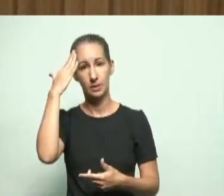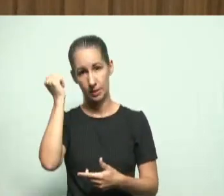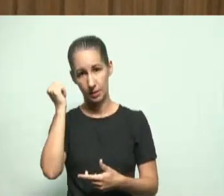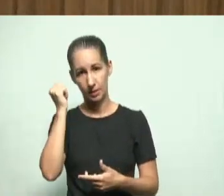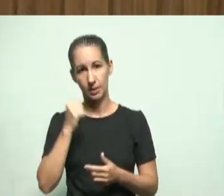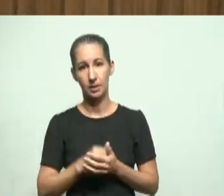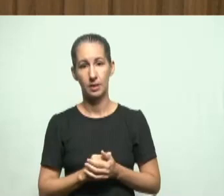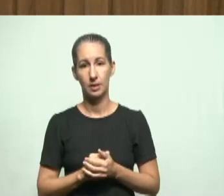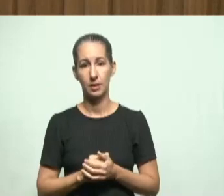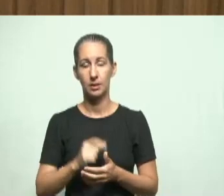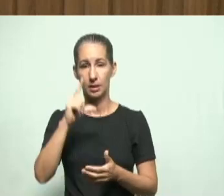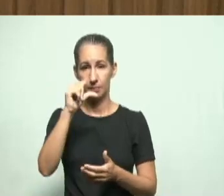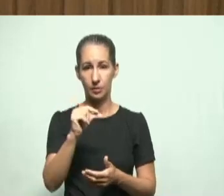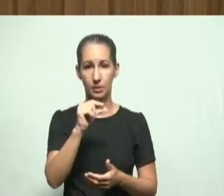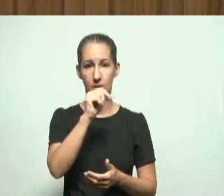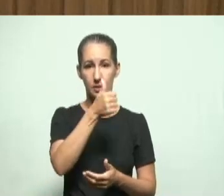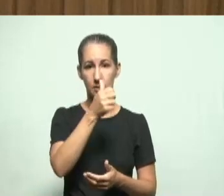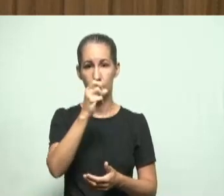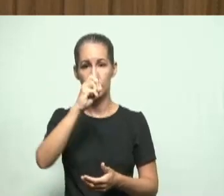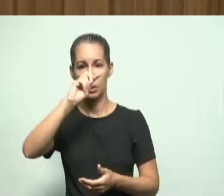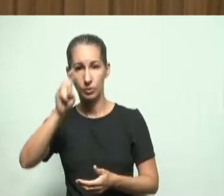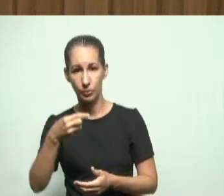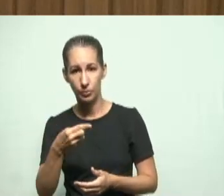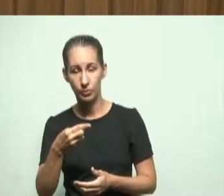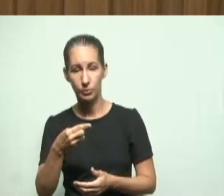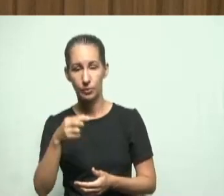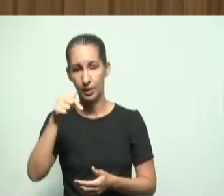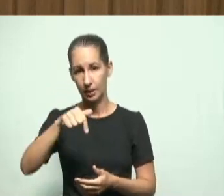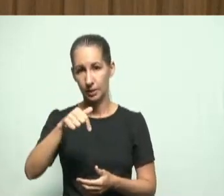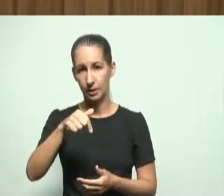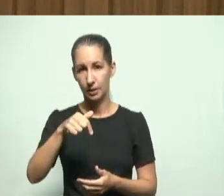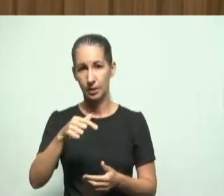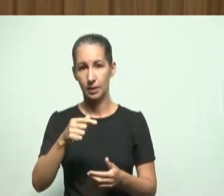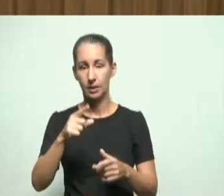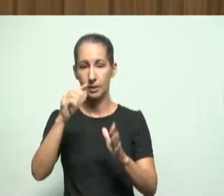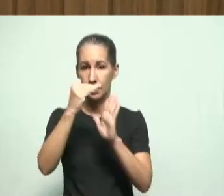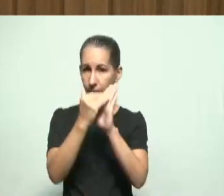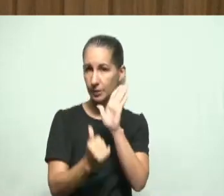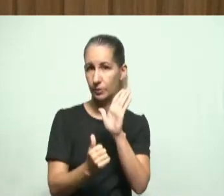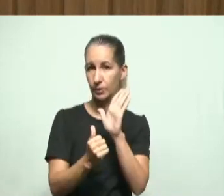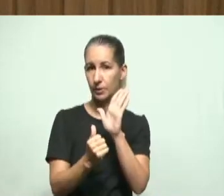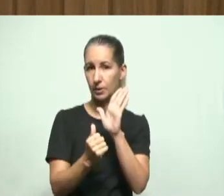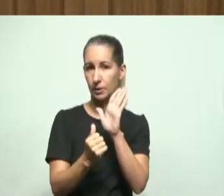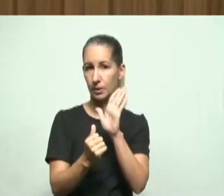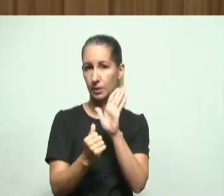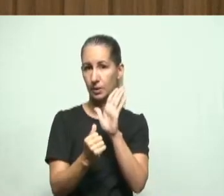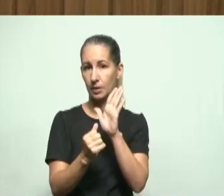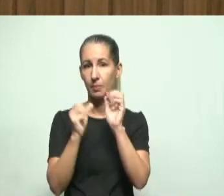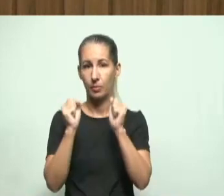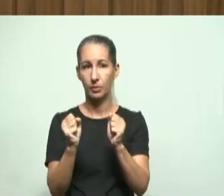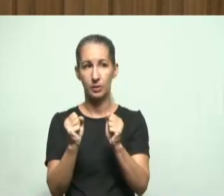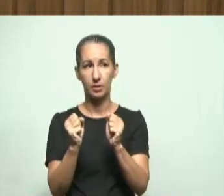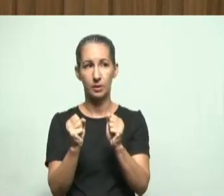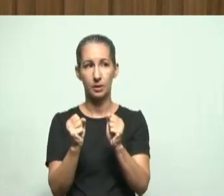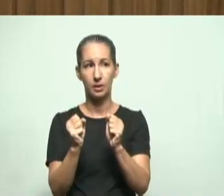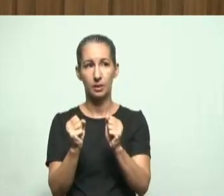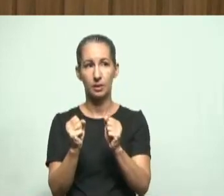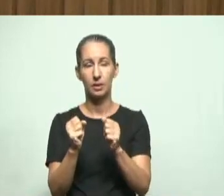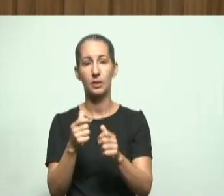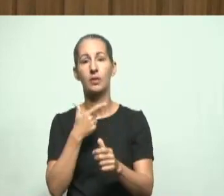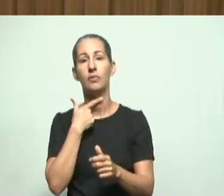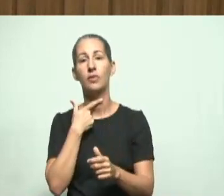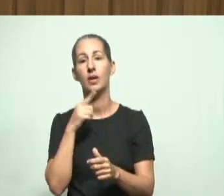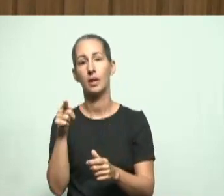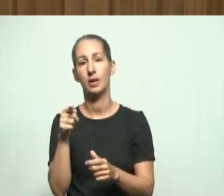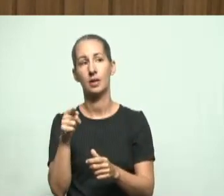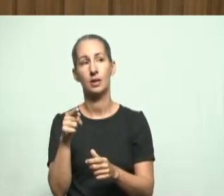se eu economizar 28 milhões e 500, o empregador da cidade de Natal, economizar 28 milhões e 500, dá para abrir vaga de emprego, 20 mil vagas de